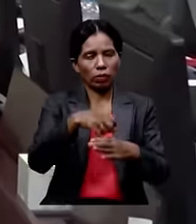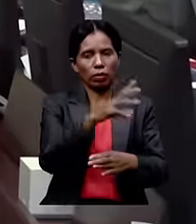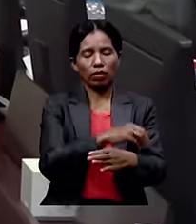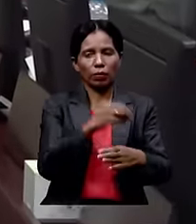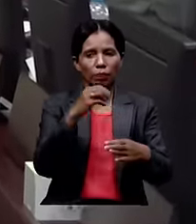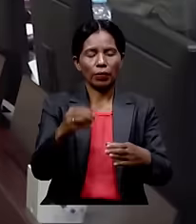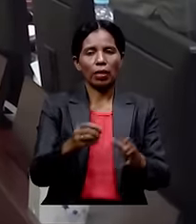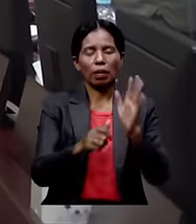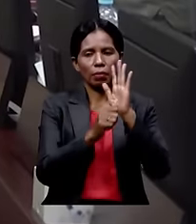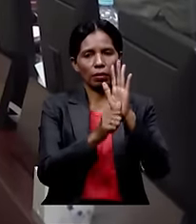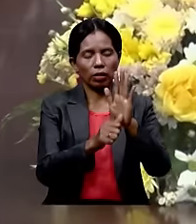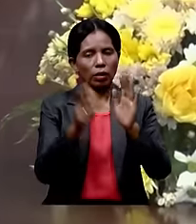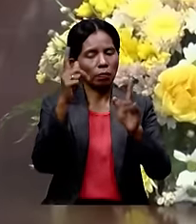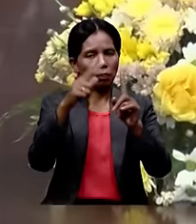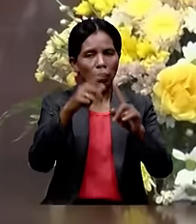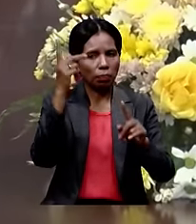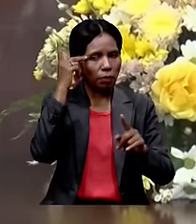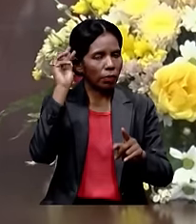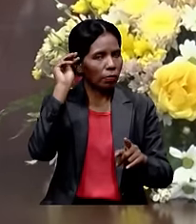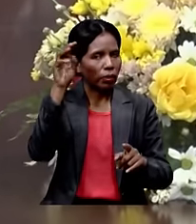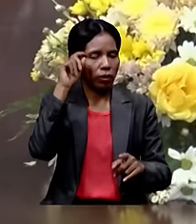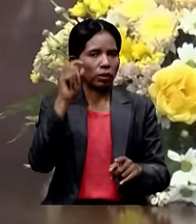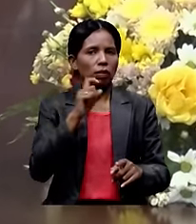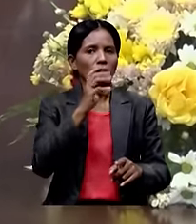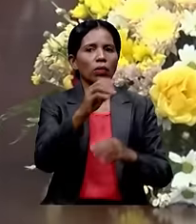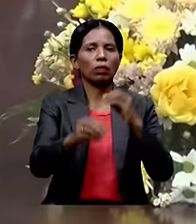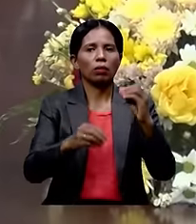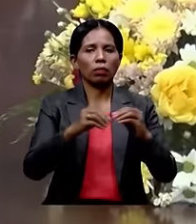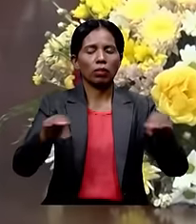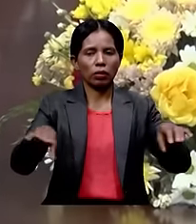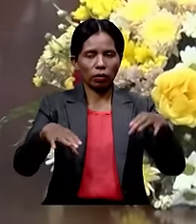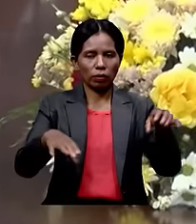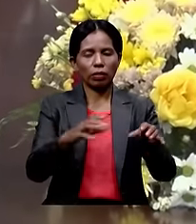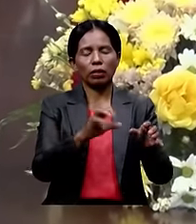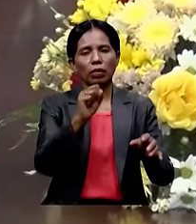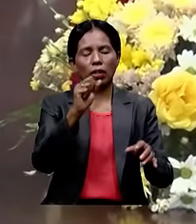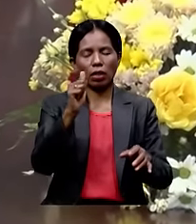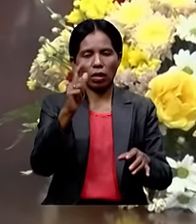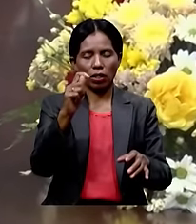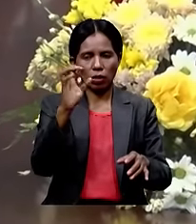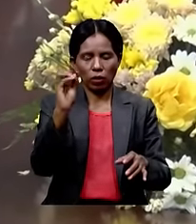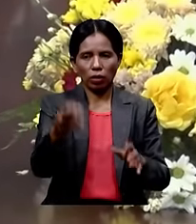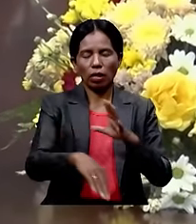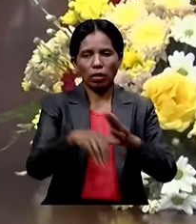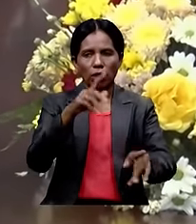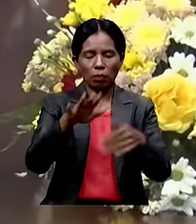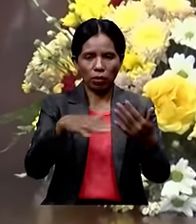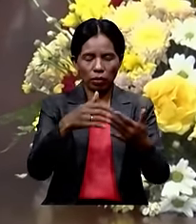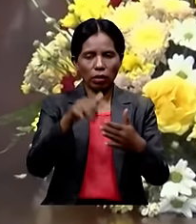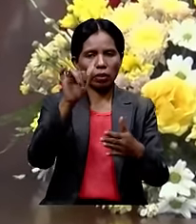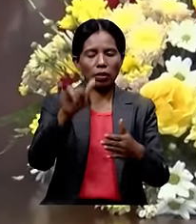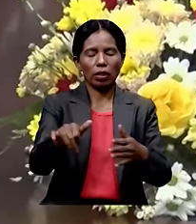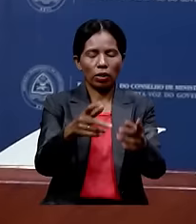né, apresenta para Primeiro-Ministro Kairala Xanana Guzmão, quando para serviço se atou, né, Nebe Dadão, né, a sai comunidade, rela e a